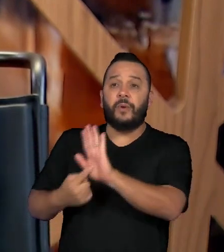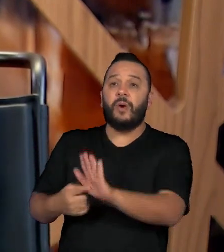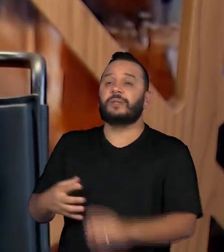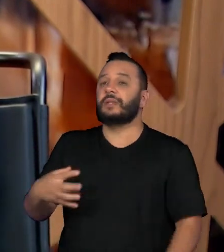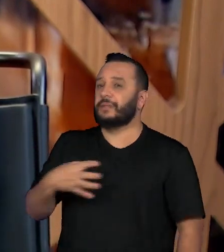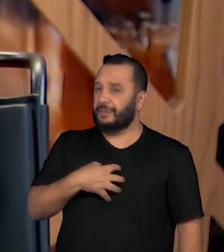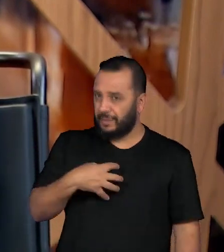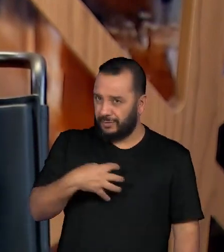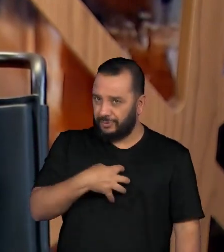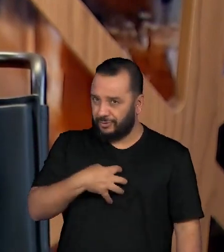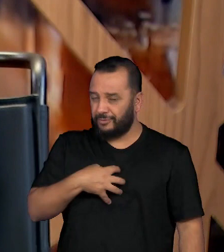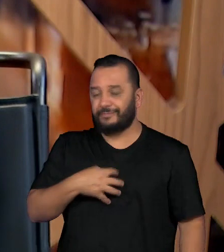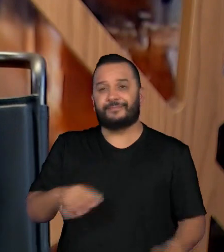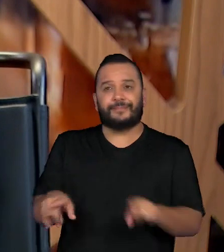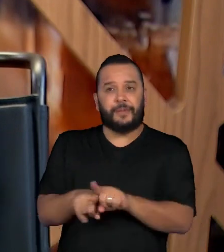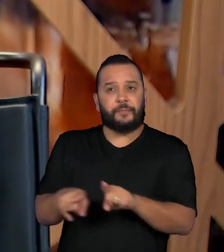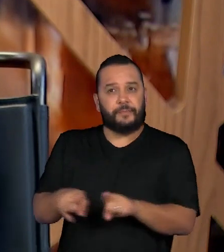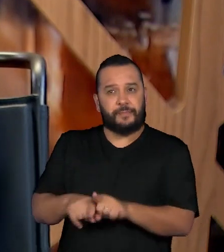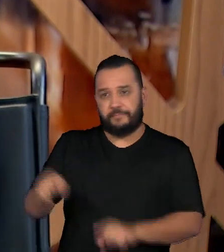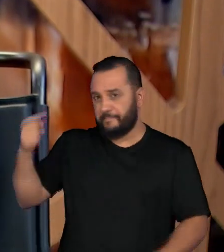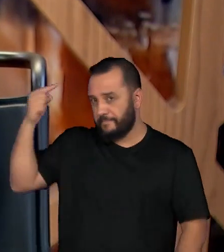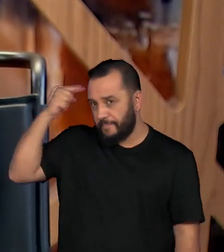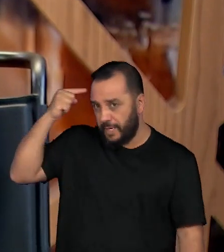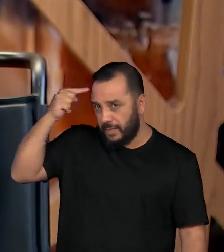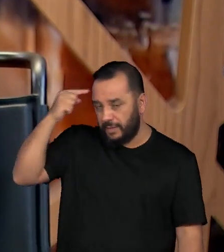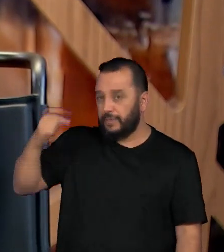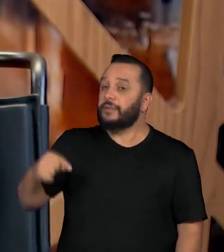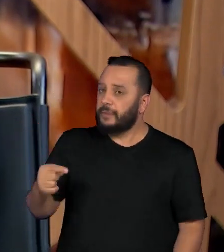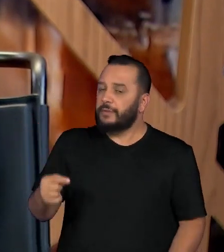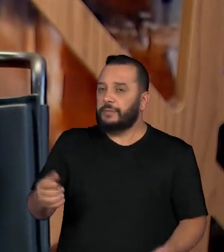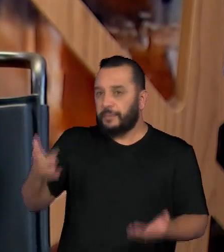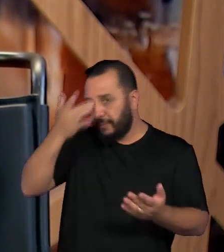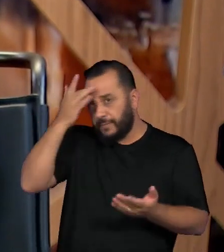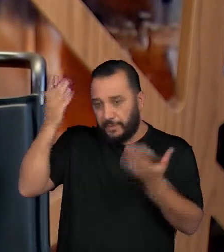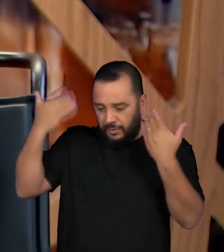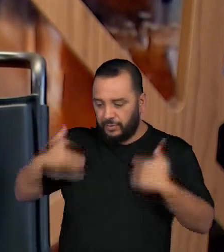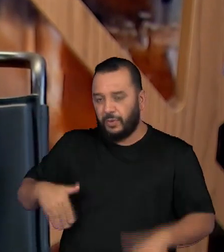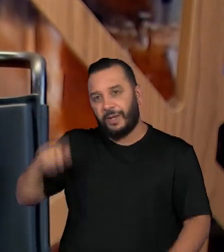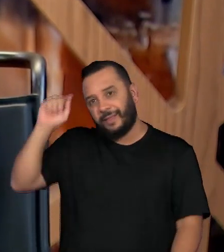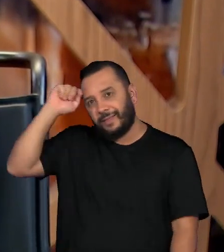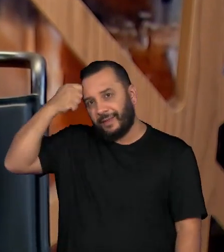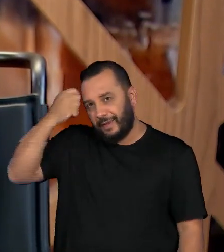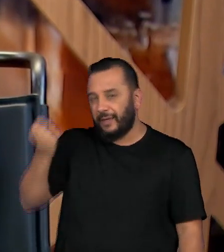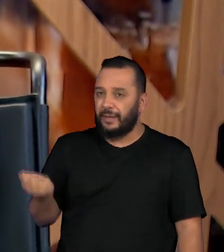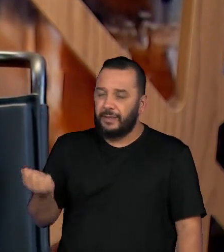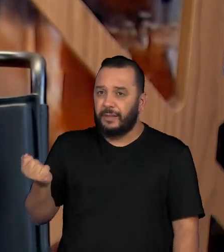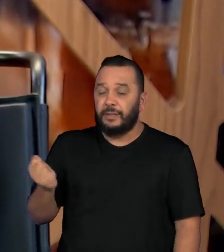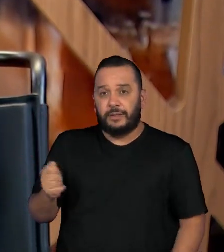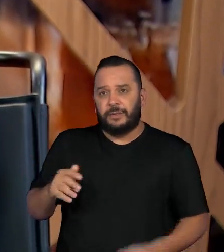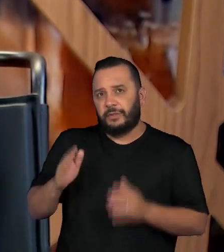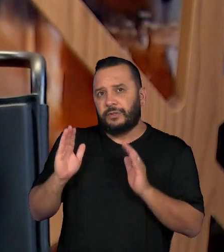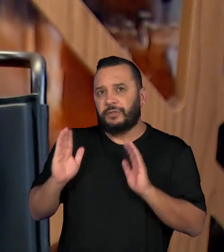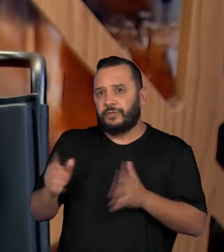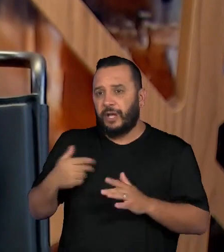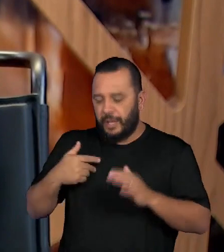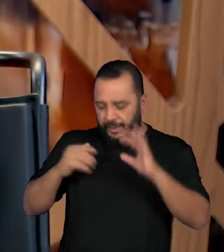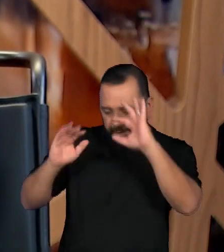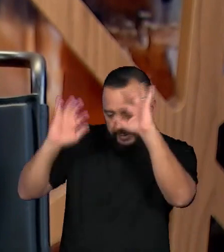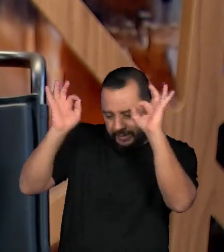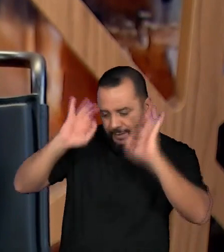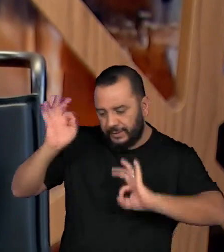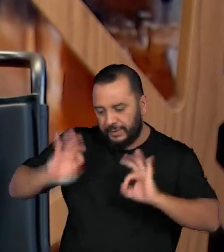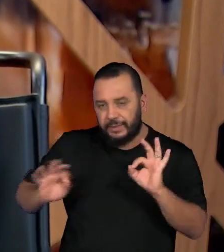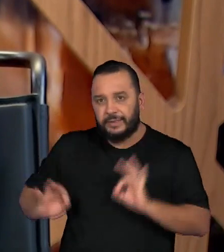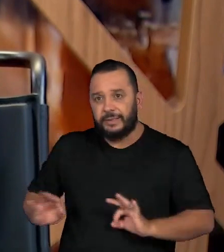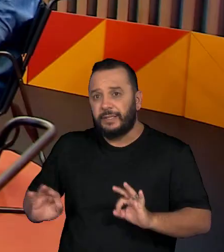sente, né? E o que a gente pensa. Para pessoas negras, ostentar signos estéticos específicos da